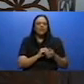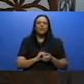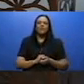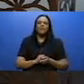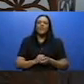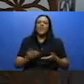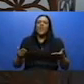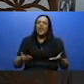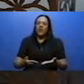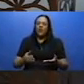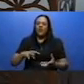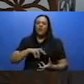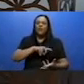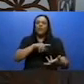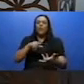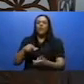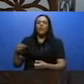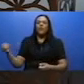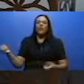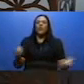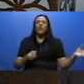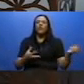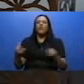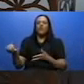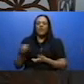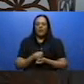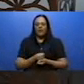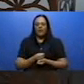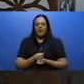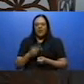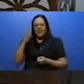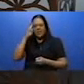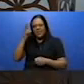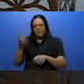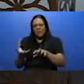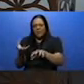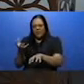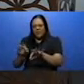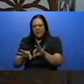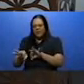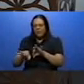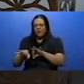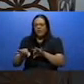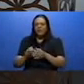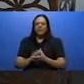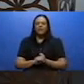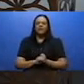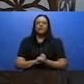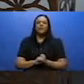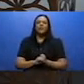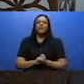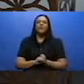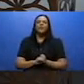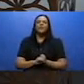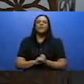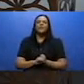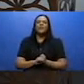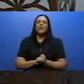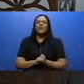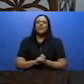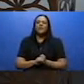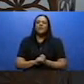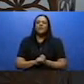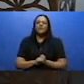no nosso mundo contemporâneo. A Brasília foi planejada, lembra? E outras cidades. Será que foi assim?